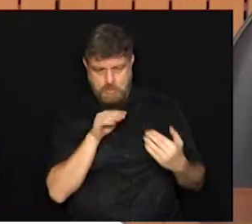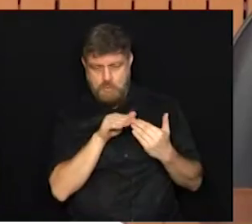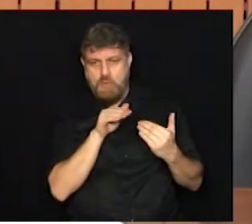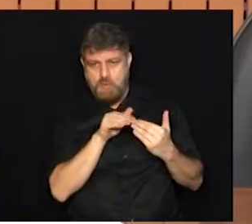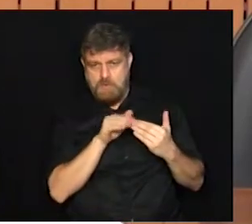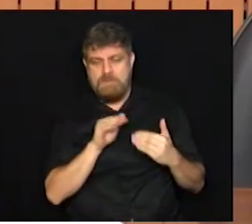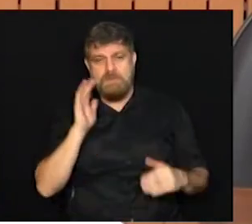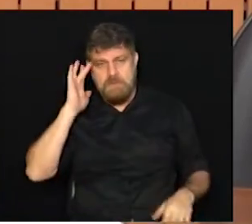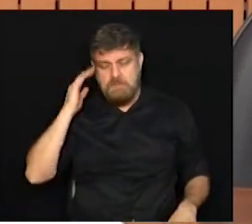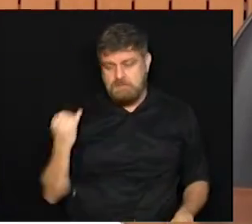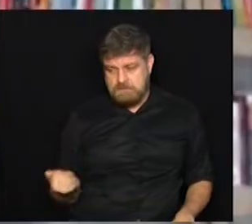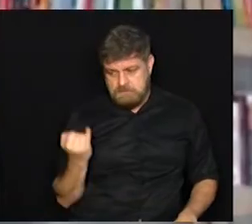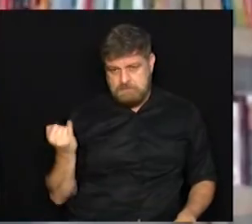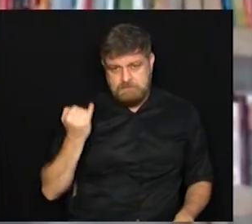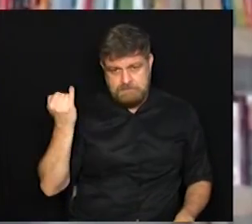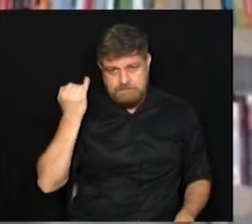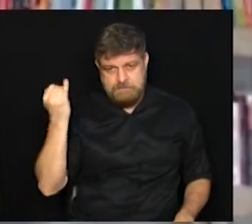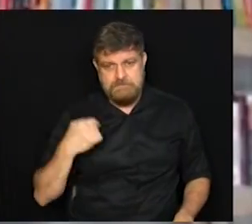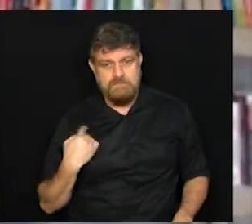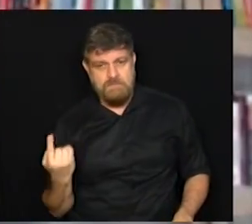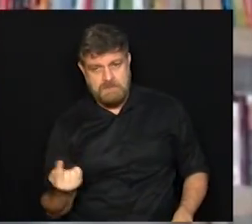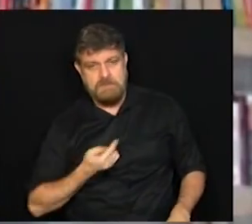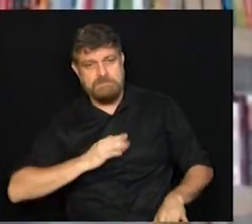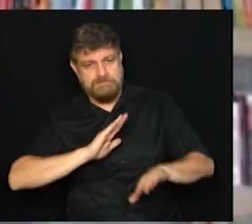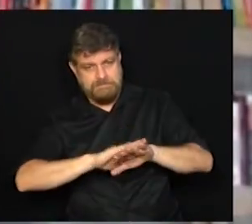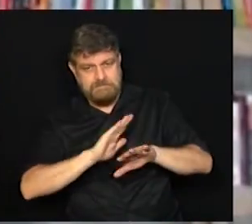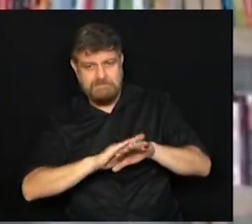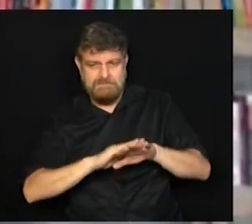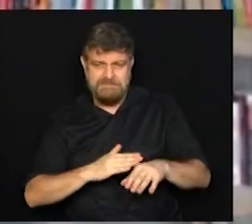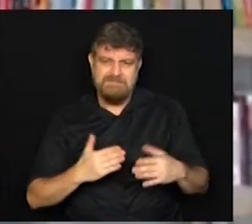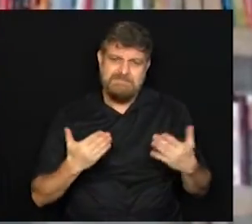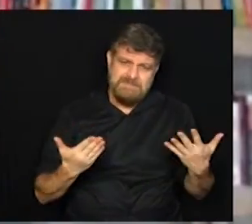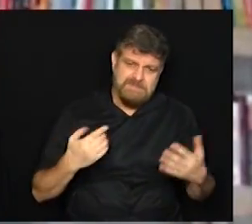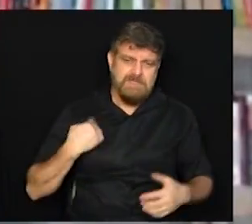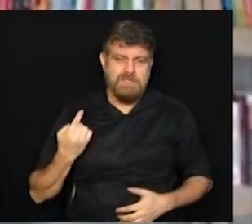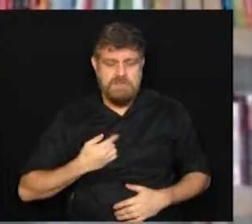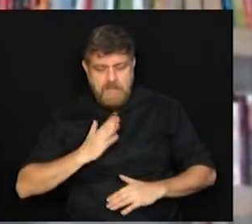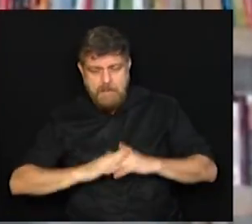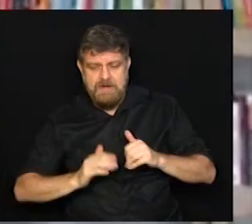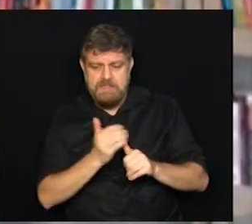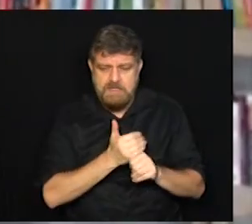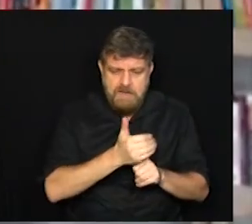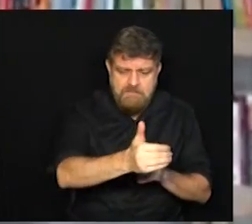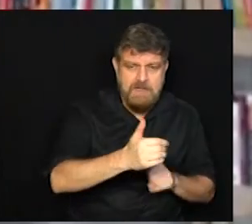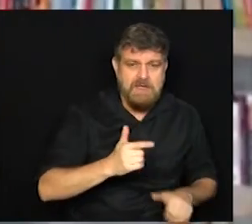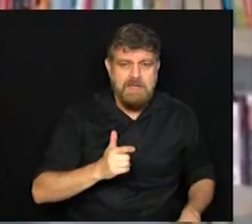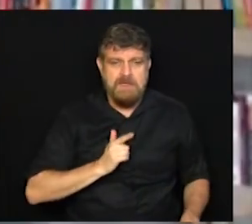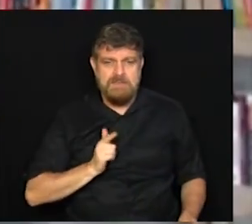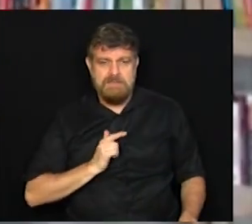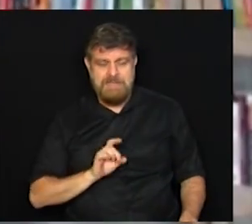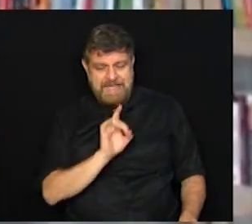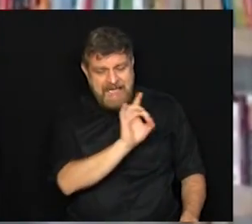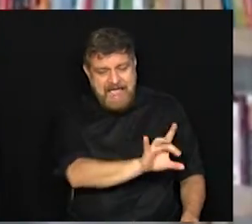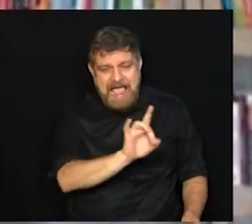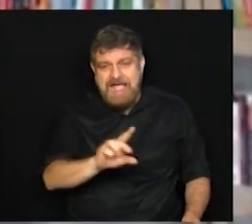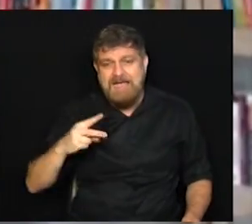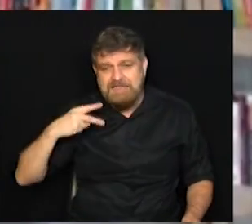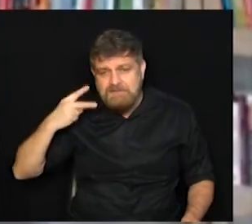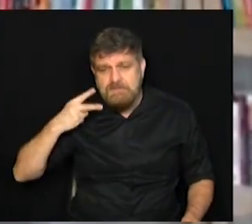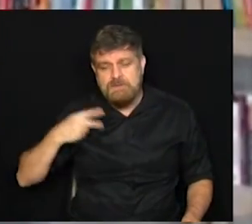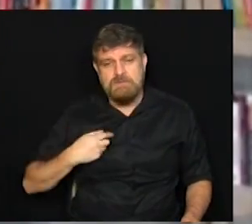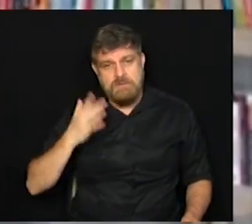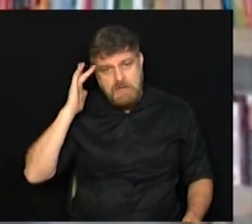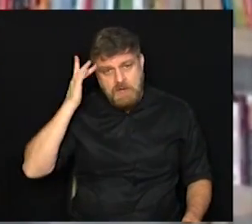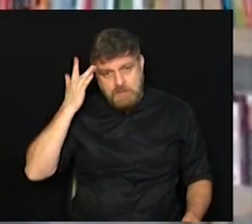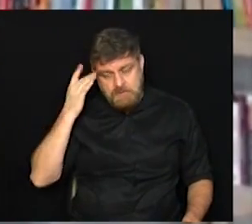acho que é importante a gente fazer isso. Claro, nossos mandatos têm iniciativas nos nossos cada gabinete, mas acho